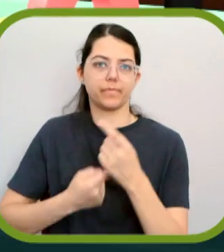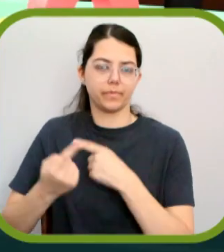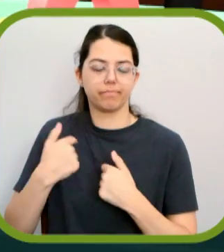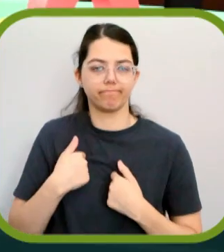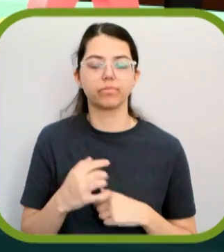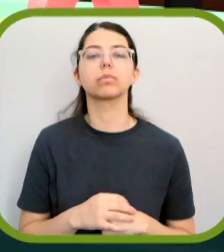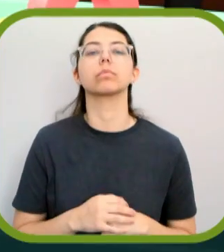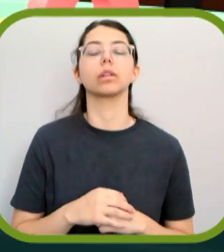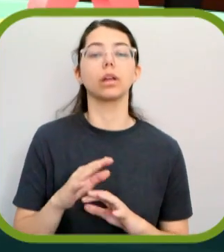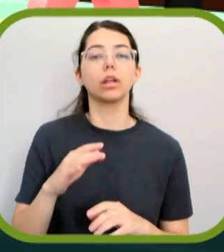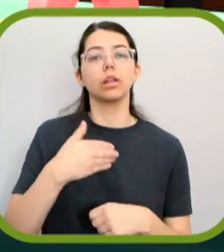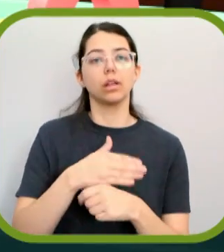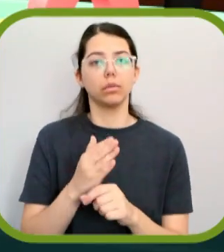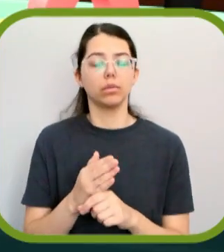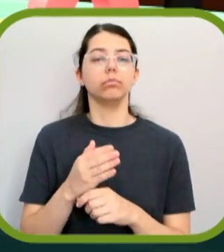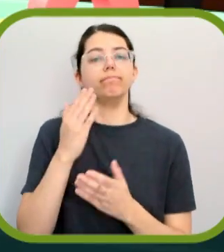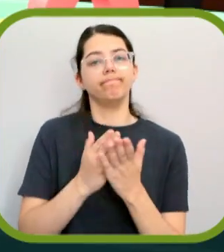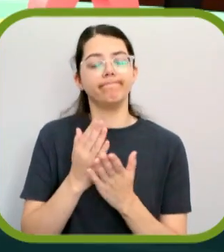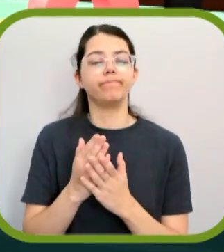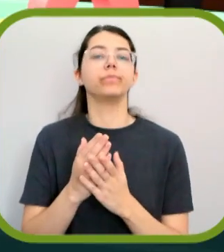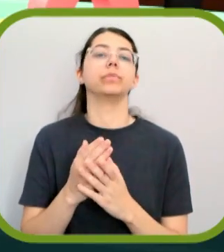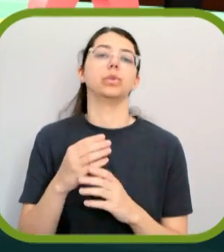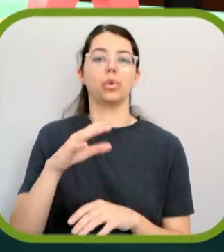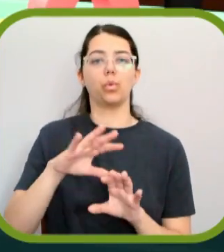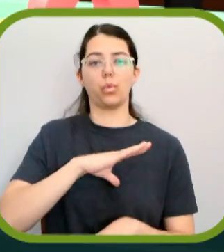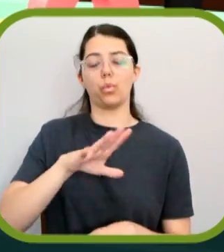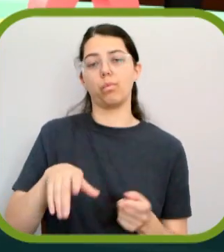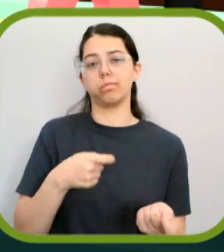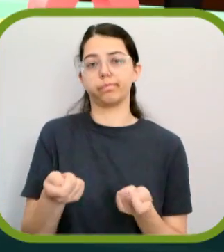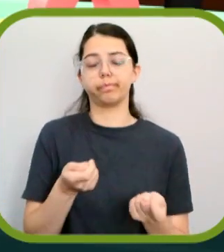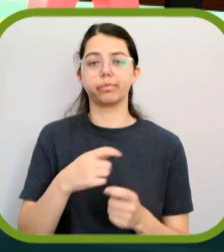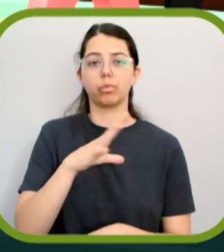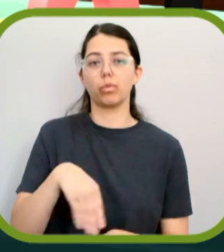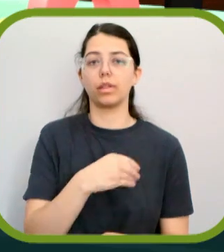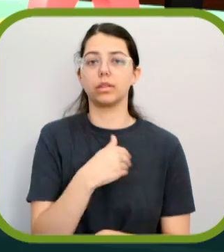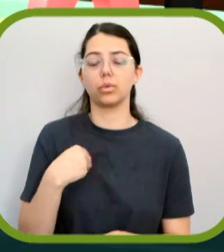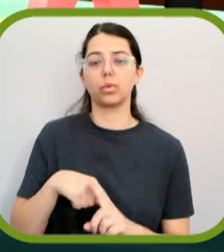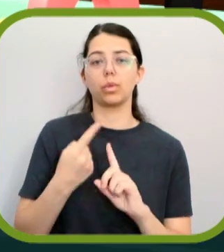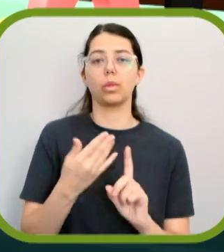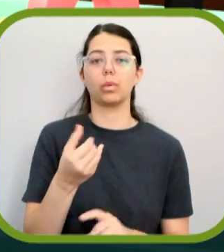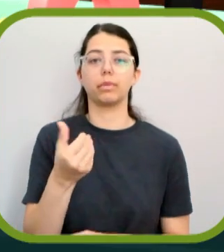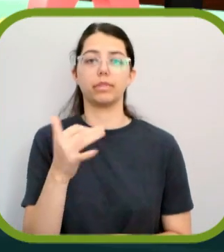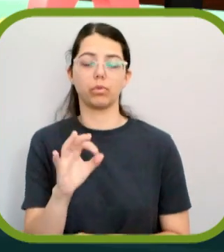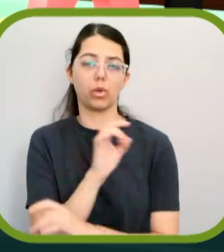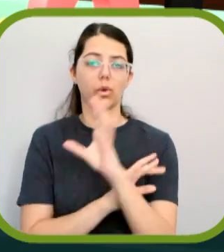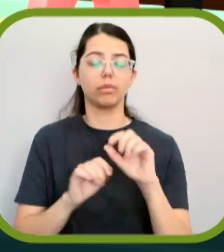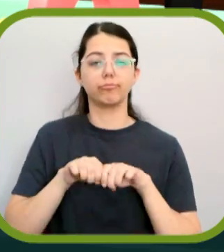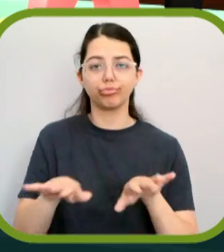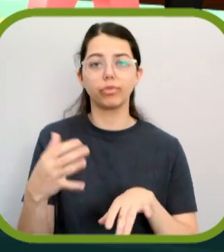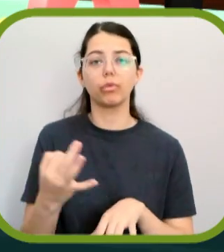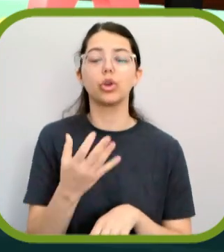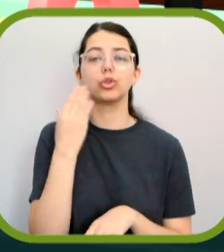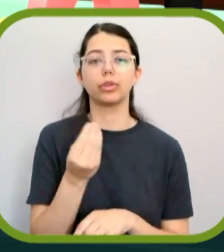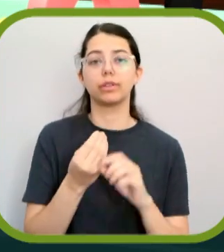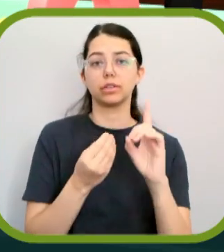Carolina. Inês, um estudo do Gabinete Regional da Organização Mundial de Saúde para a Europa, publicado em 2024, revelou que